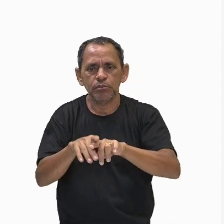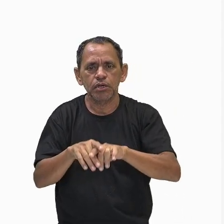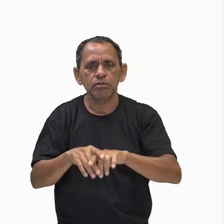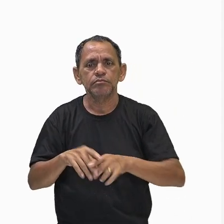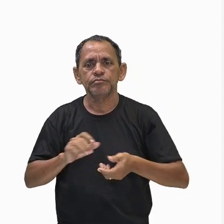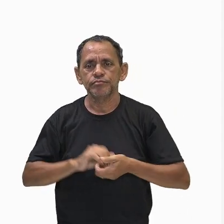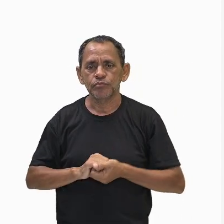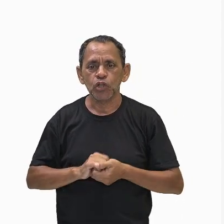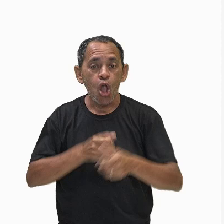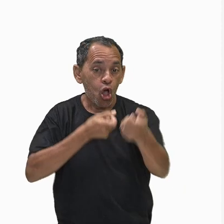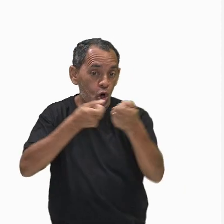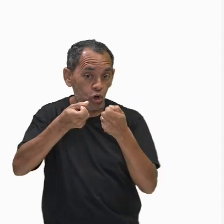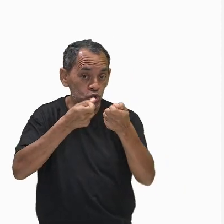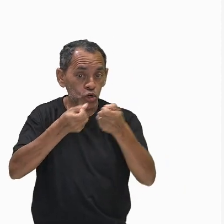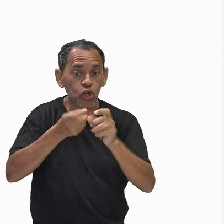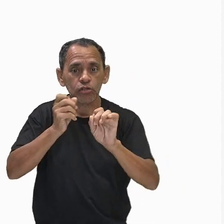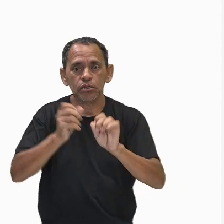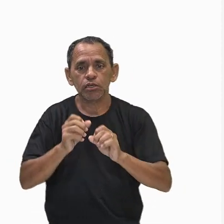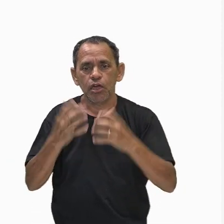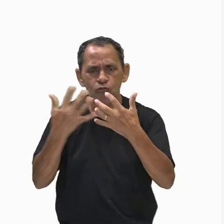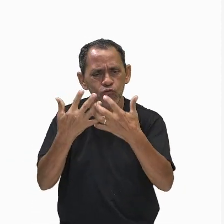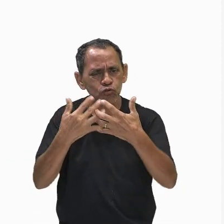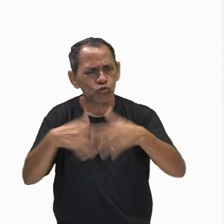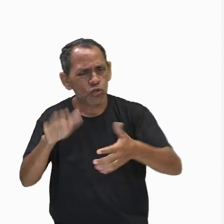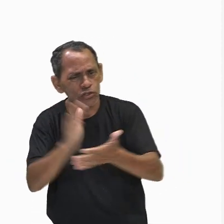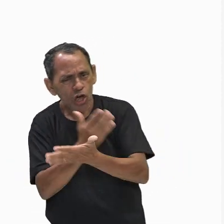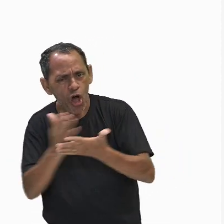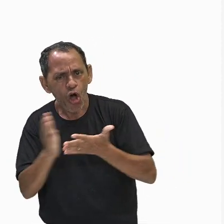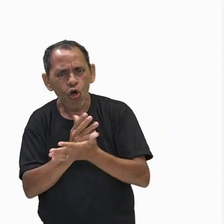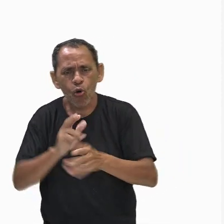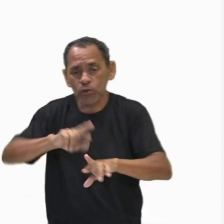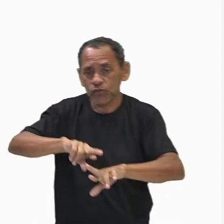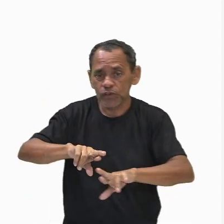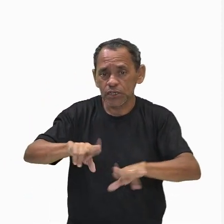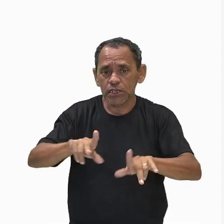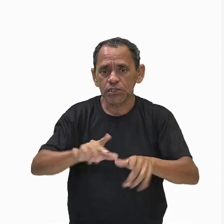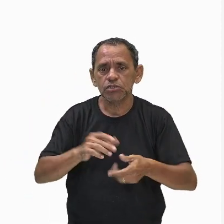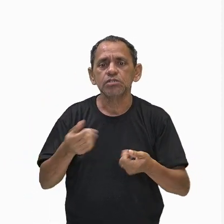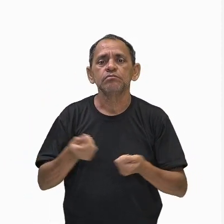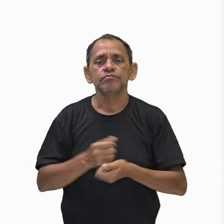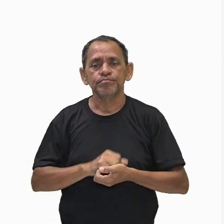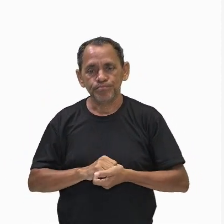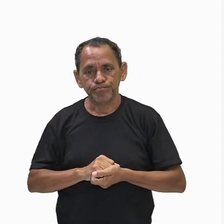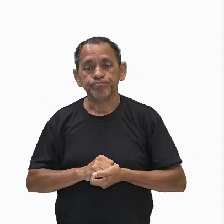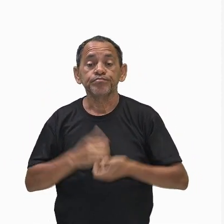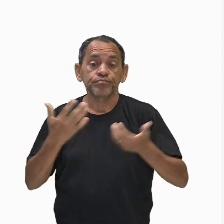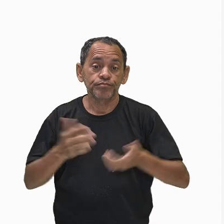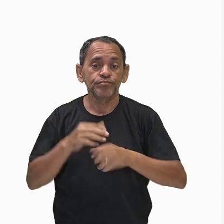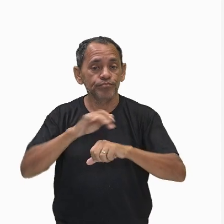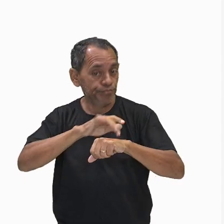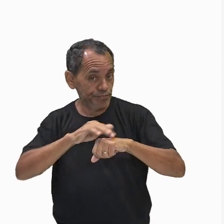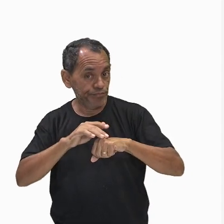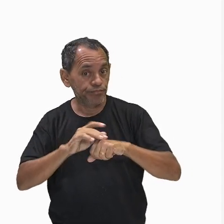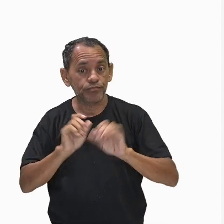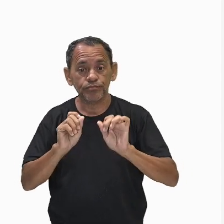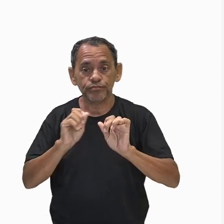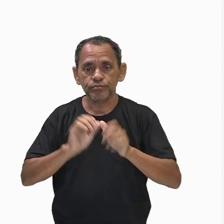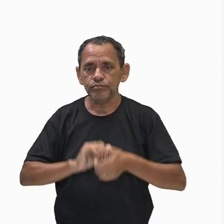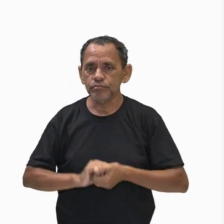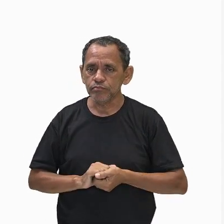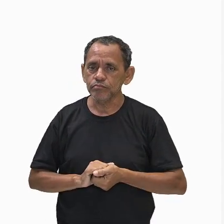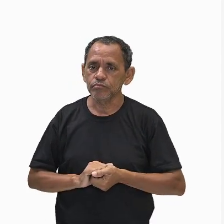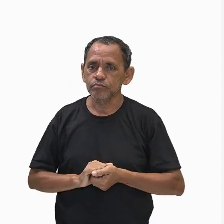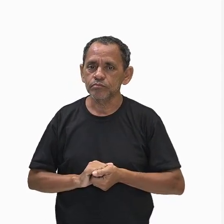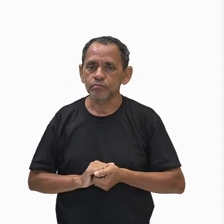nervoso controla várias funções orgânicas e diferentes. E estas doenças, elas são